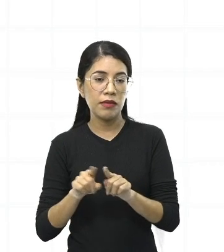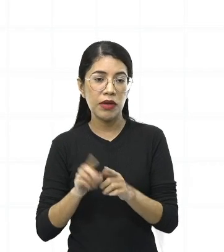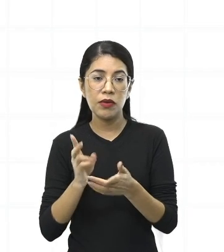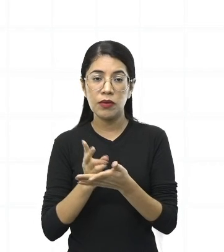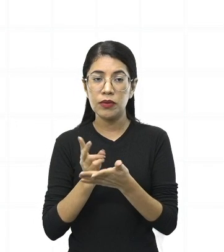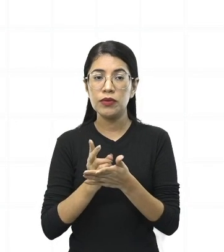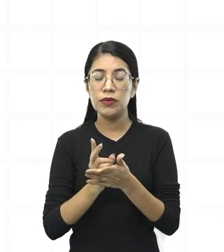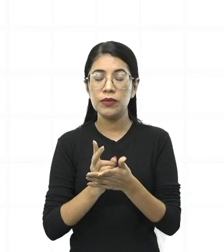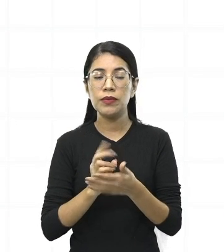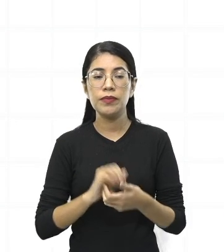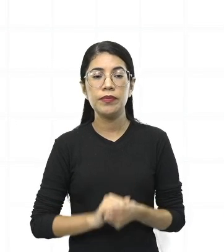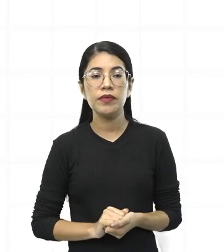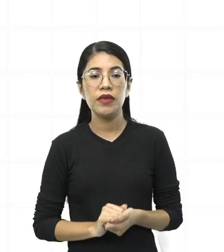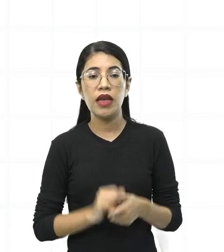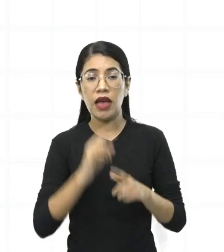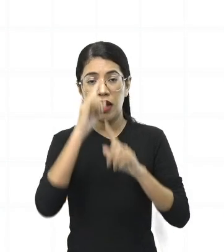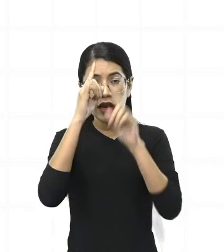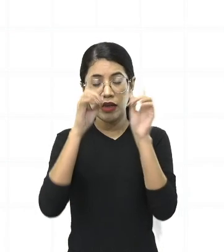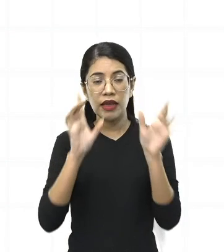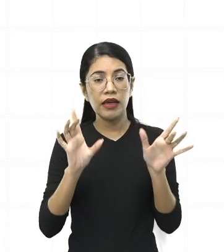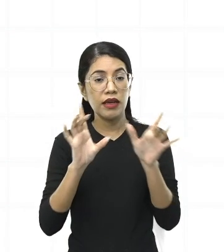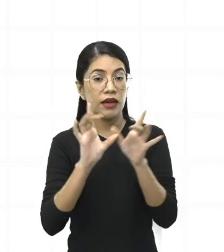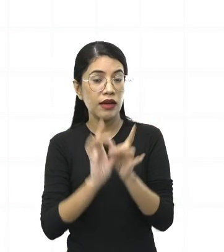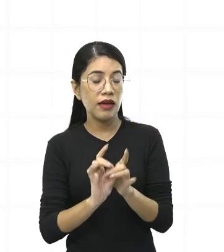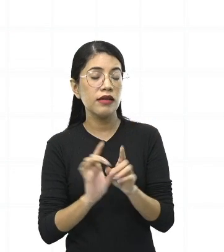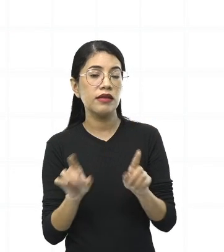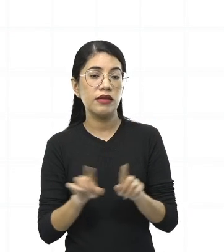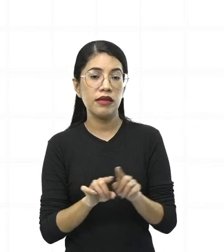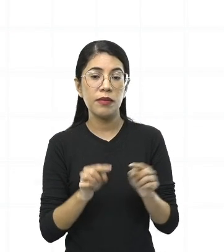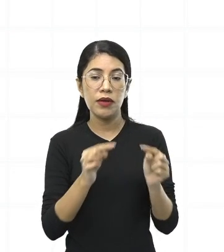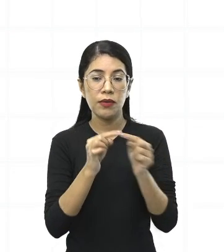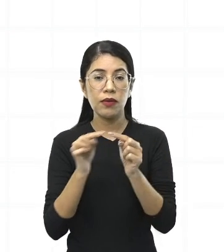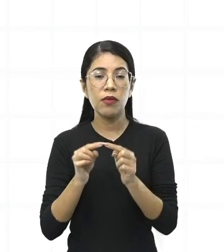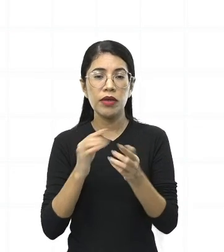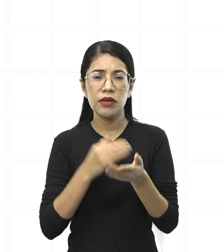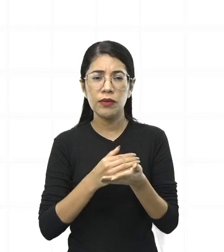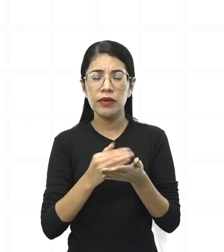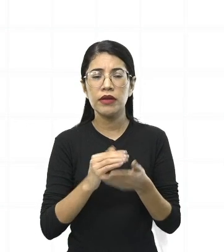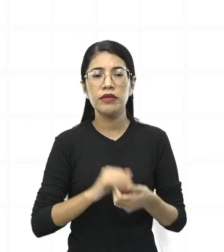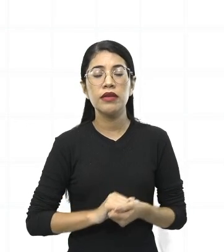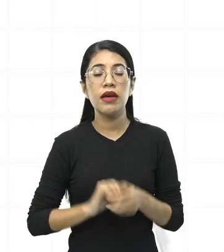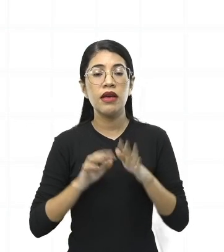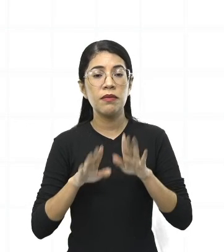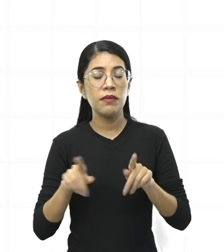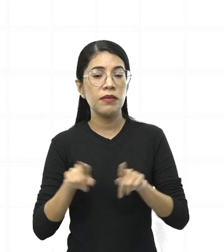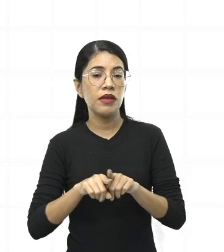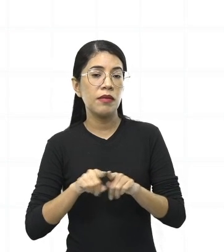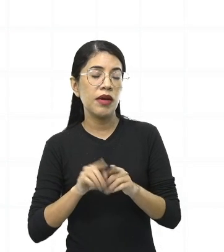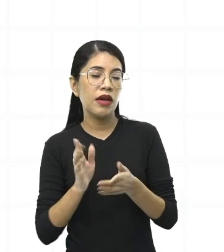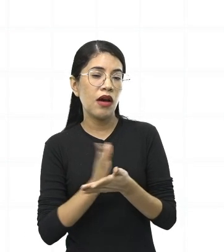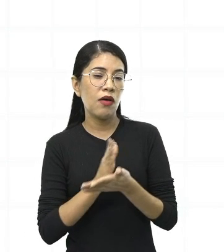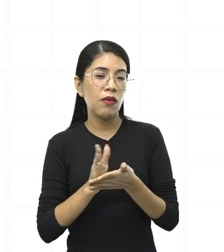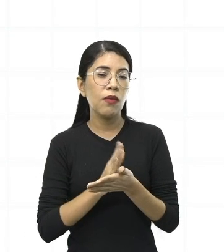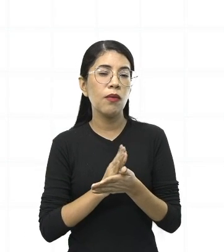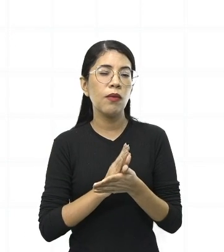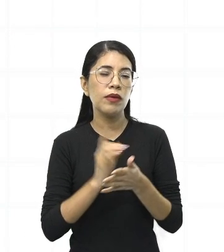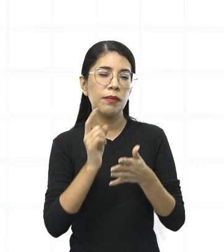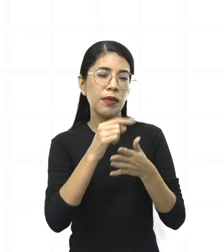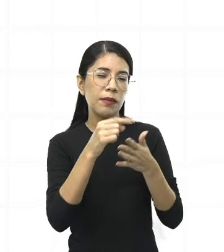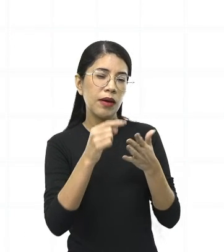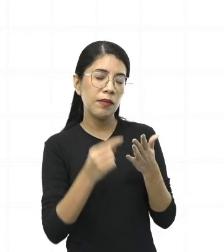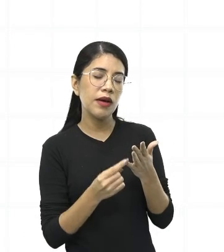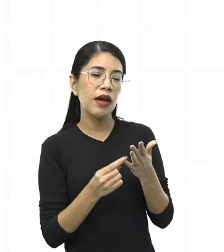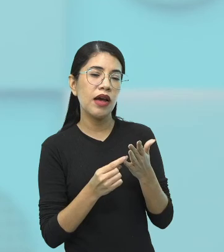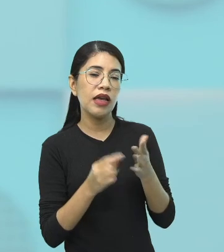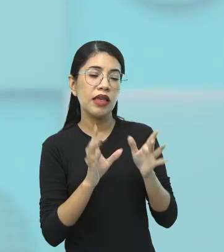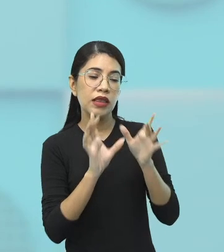continua falando, tem a mesma ideia, né, do início, mas nós temos alguns elementos que fazem esse texto ter